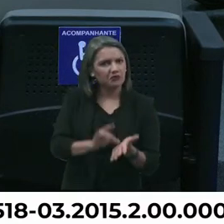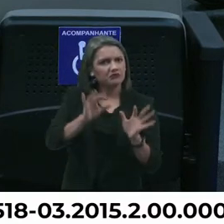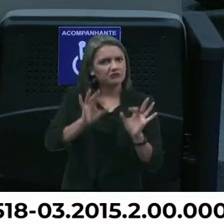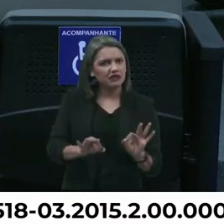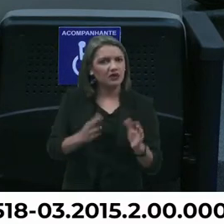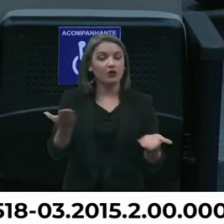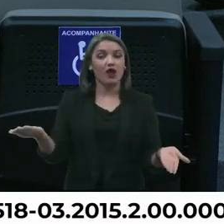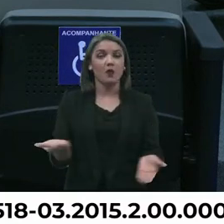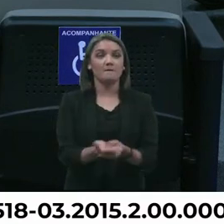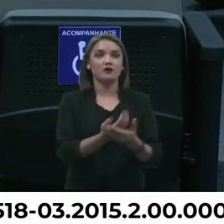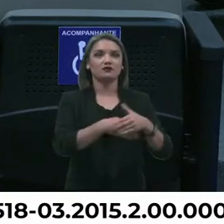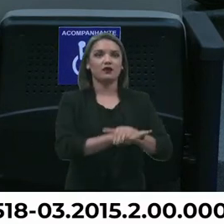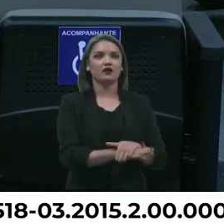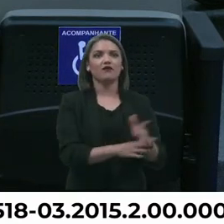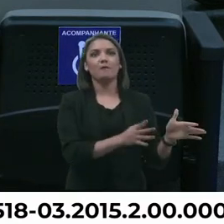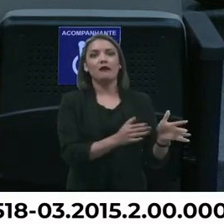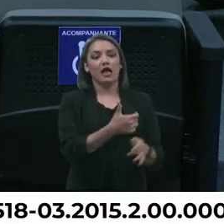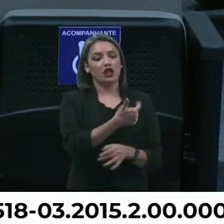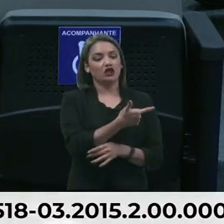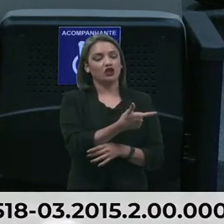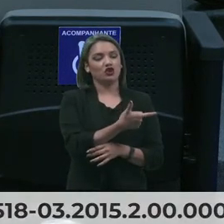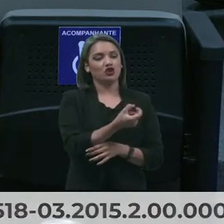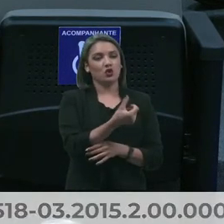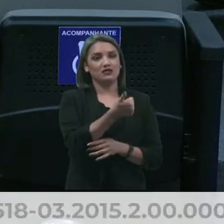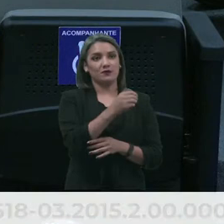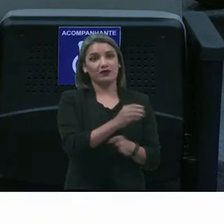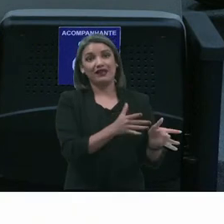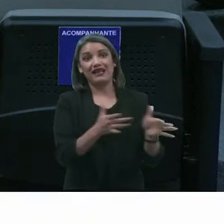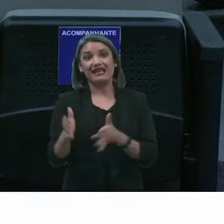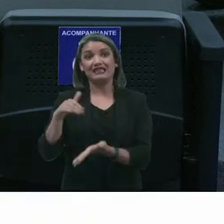arquivado. De lá para cá, de 2010 para cá,